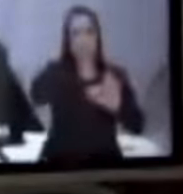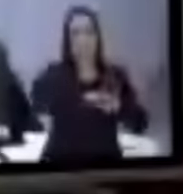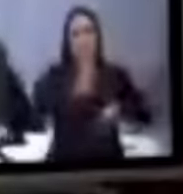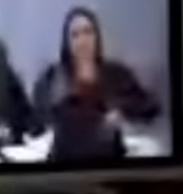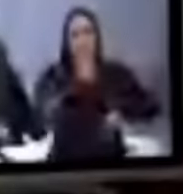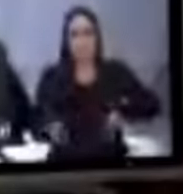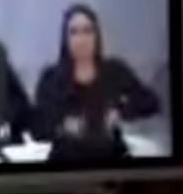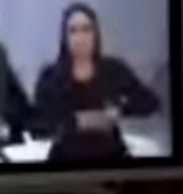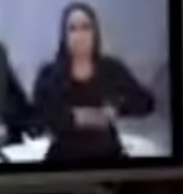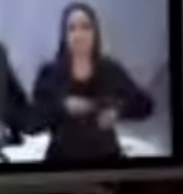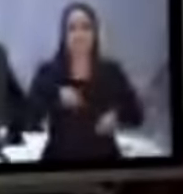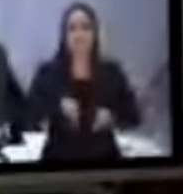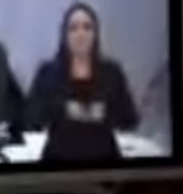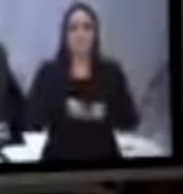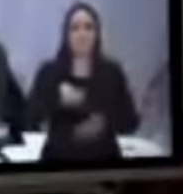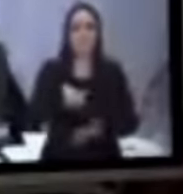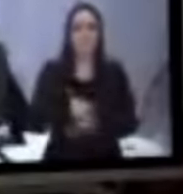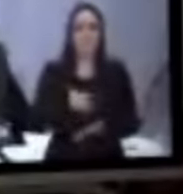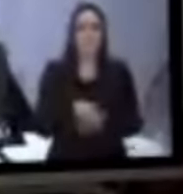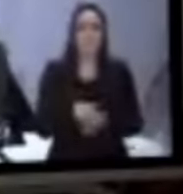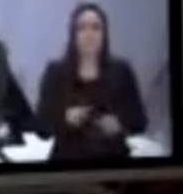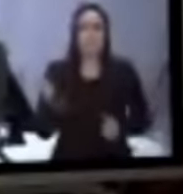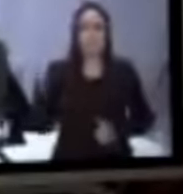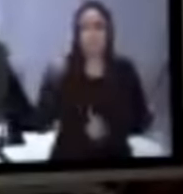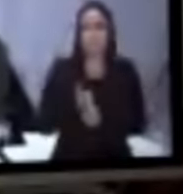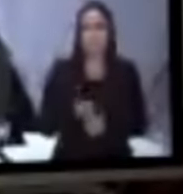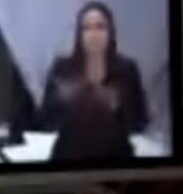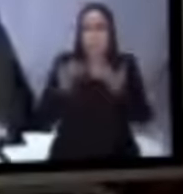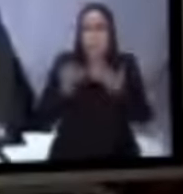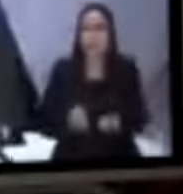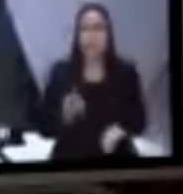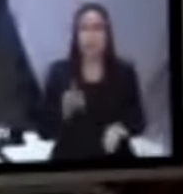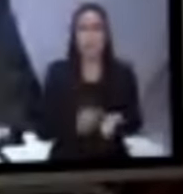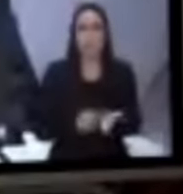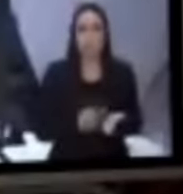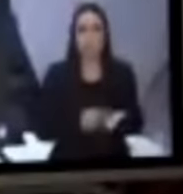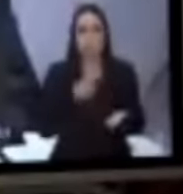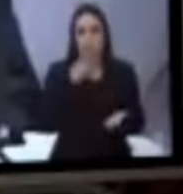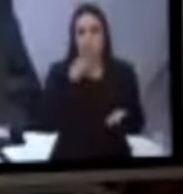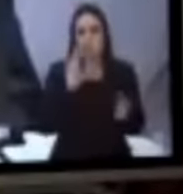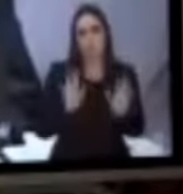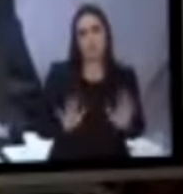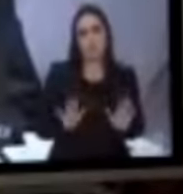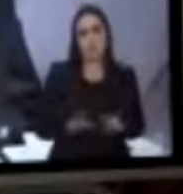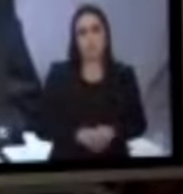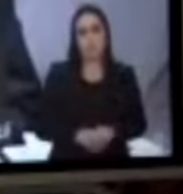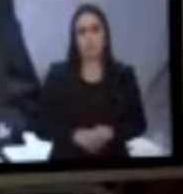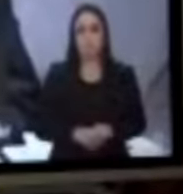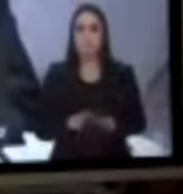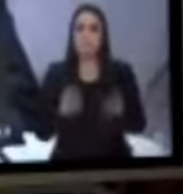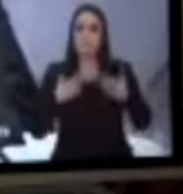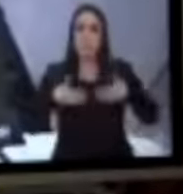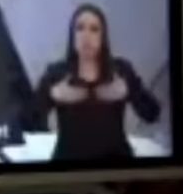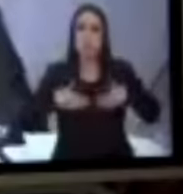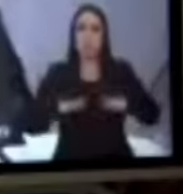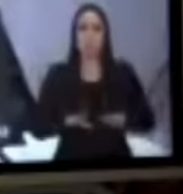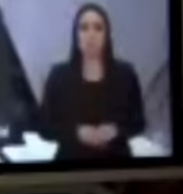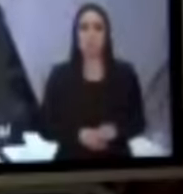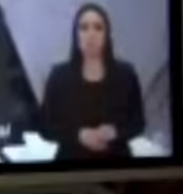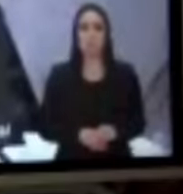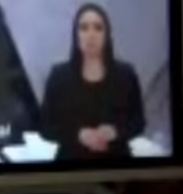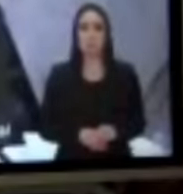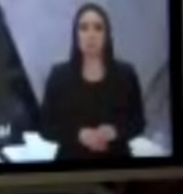condenado em lugar de aceitar uma proposta de acordo que me parece bastante moderada